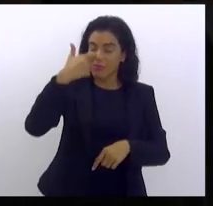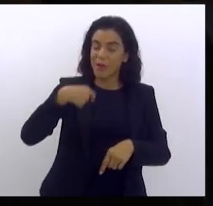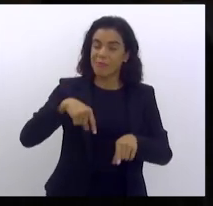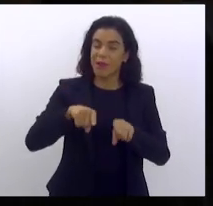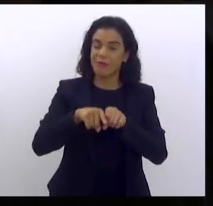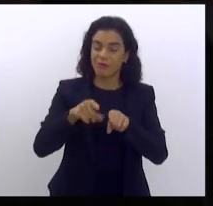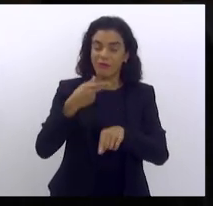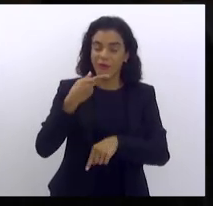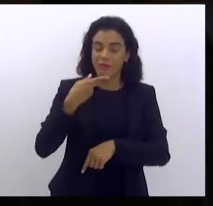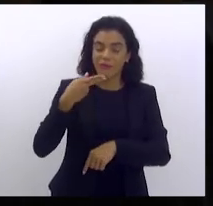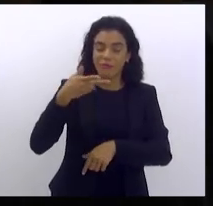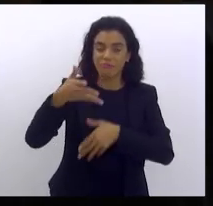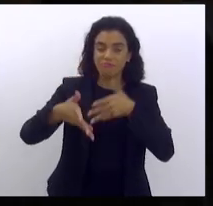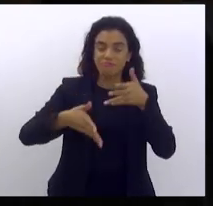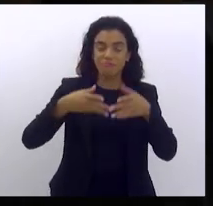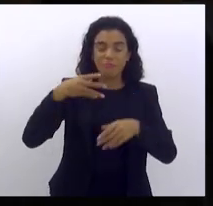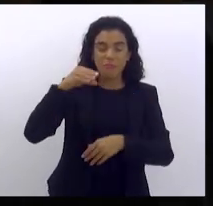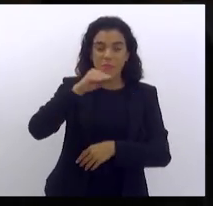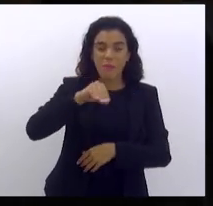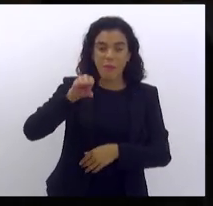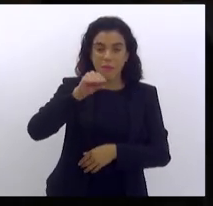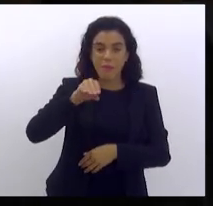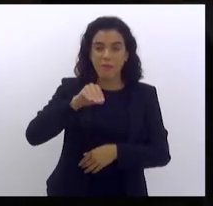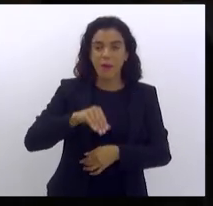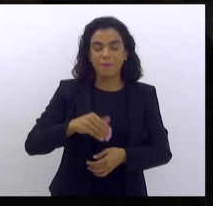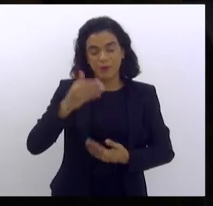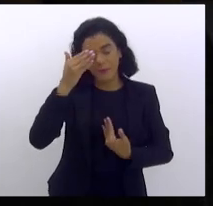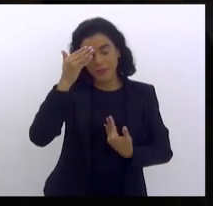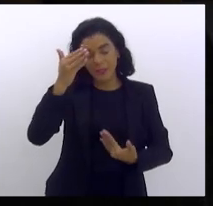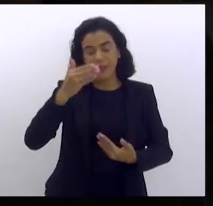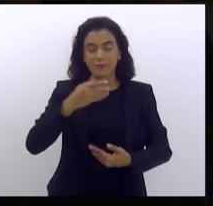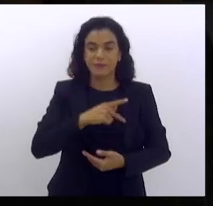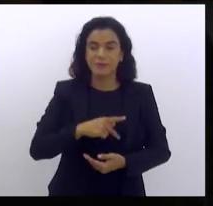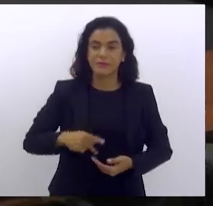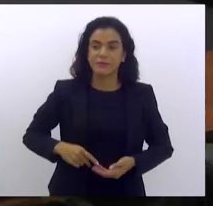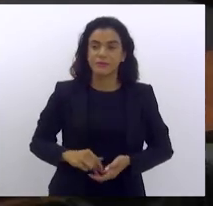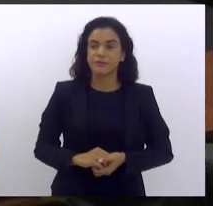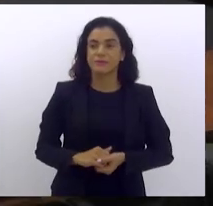também foi um fato relevante. Muito obrigado, senhor presidente.